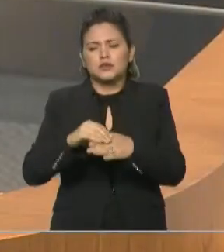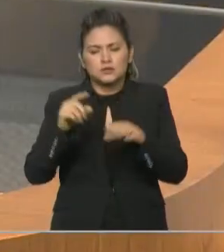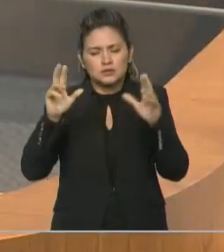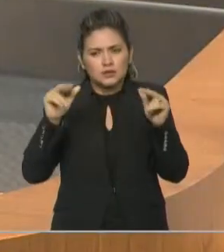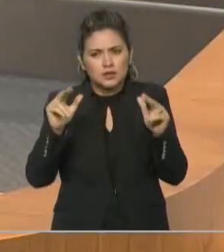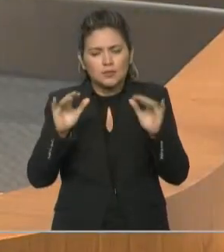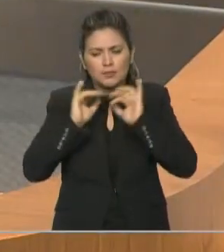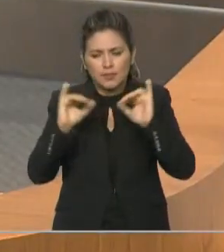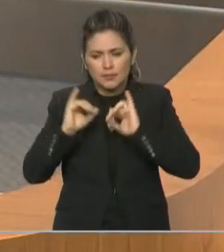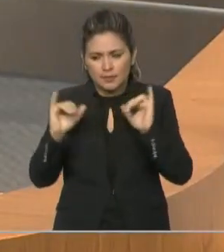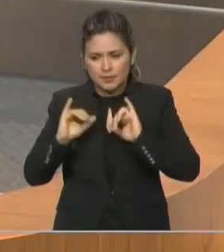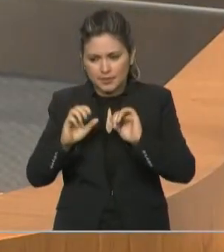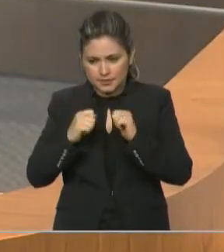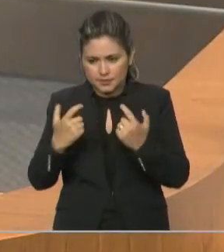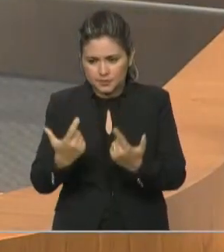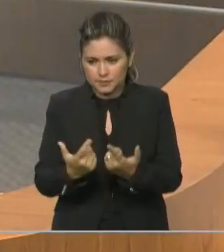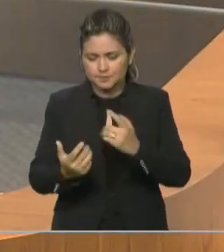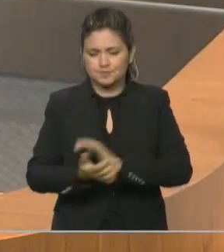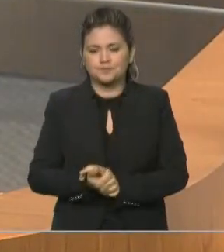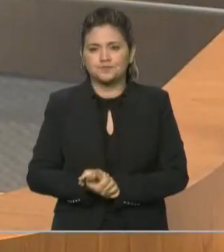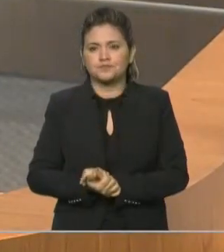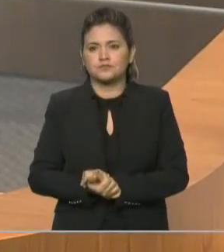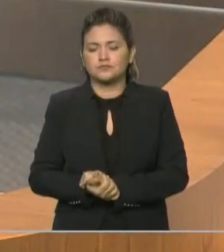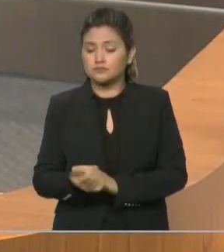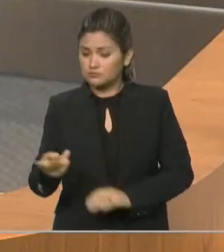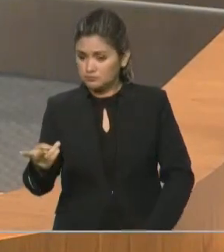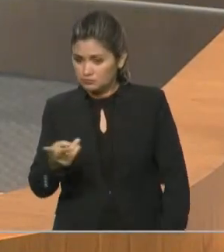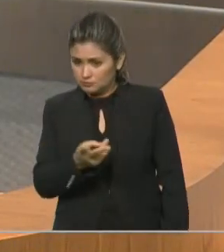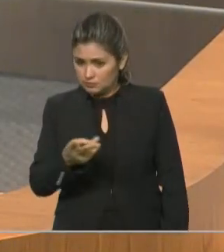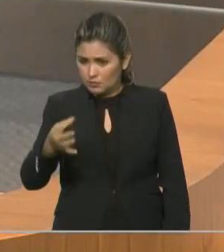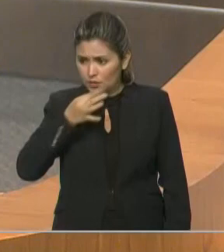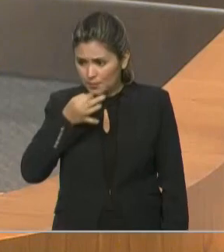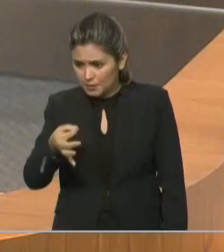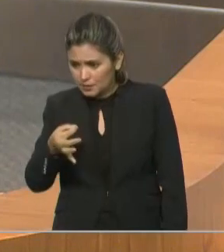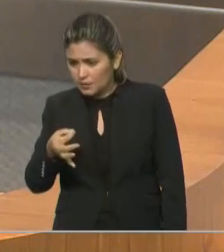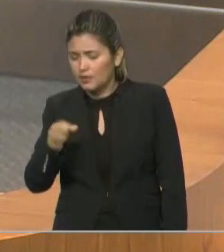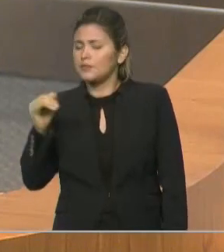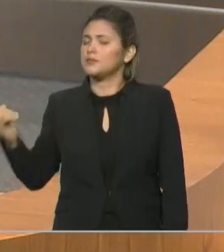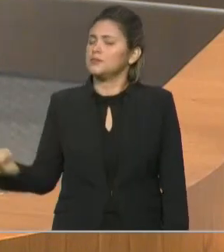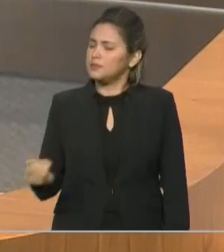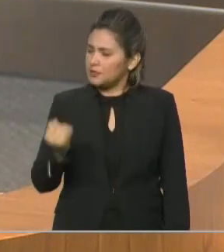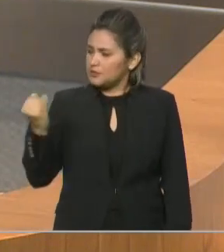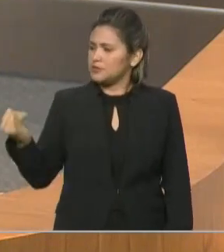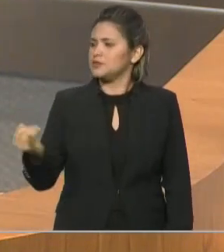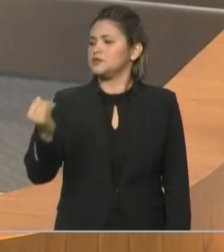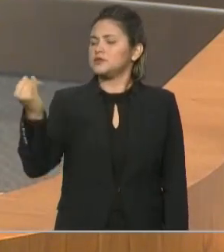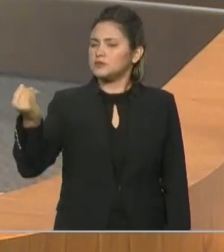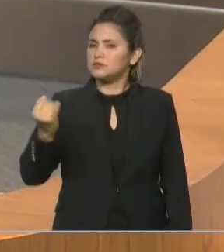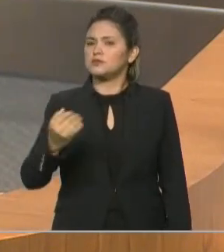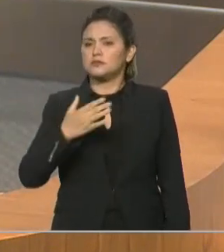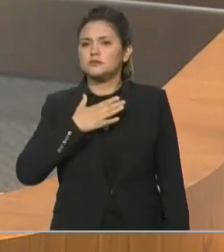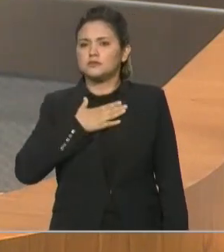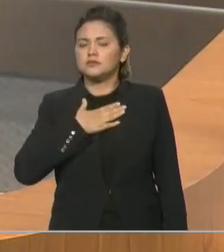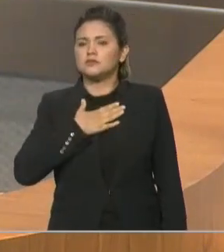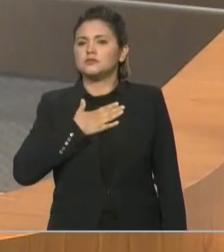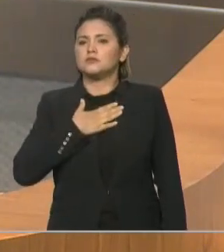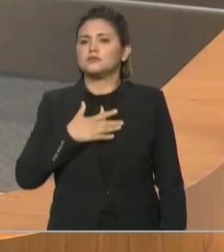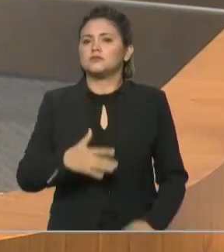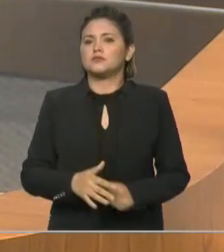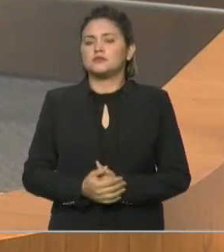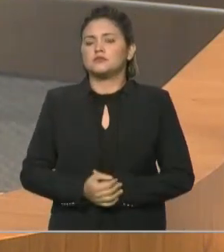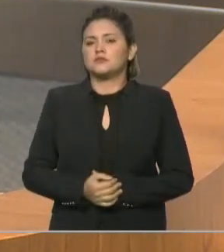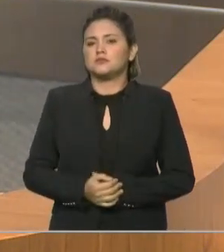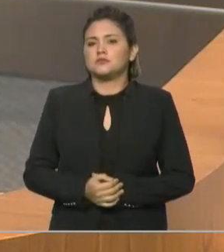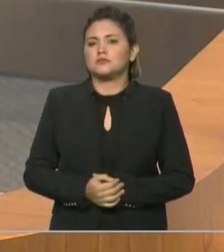a sua manifestação como a do deputado Hélio traz relevo às minhas intenções e engrandece e qualifica o